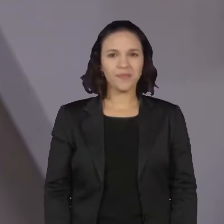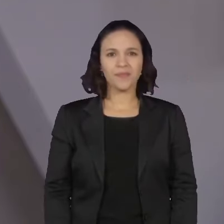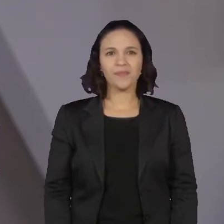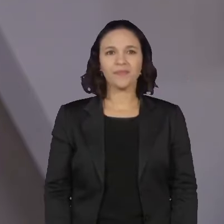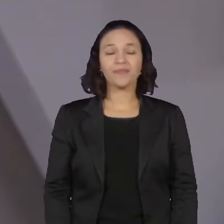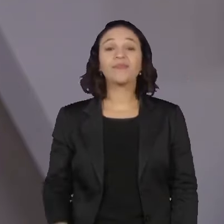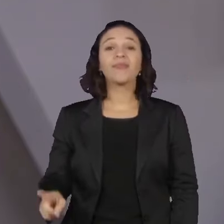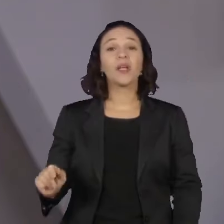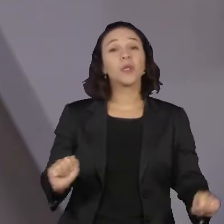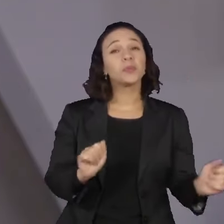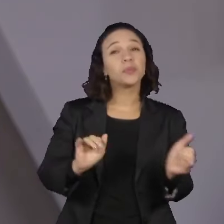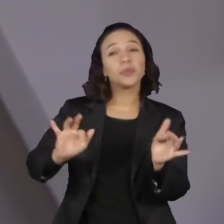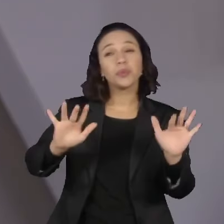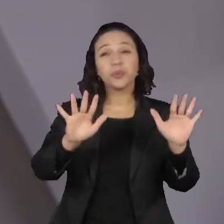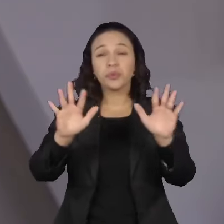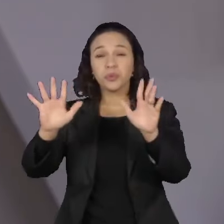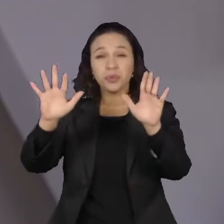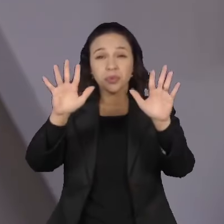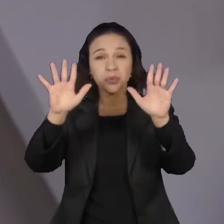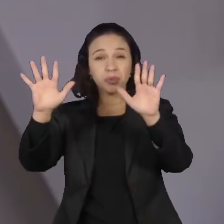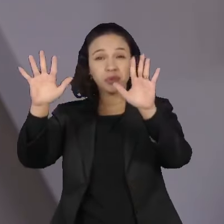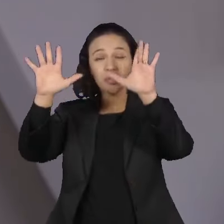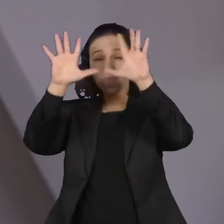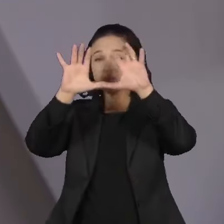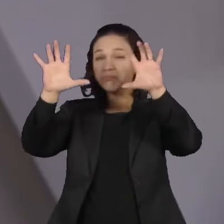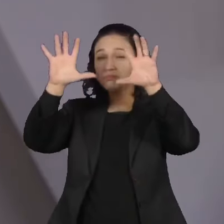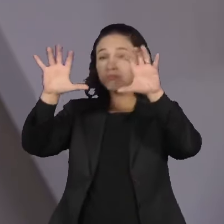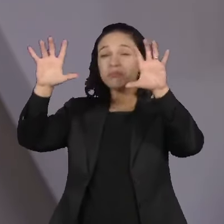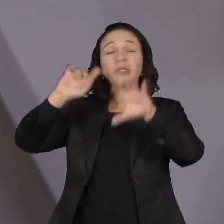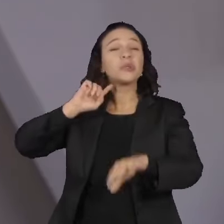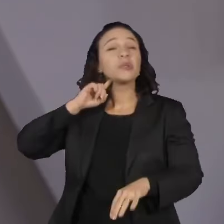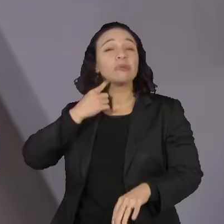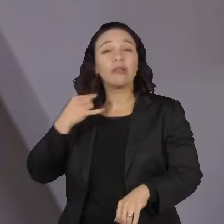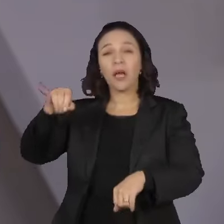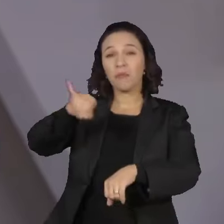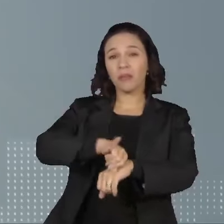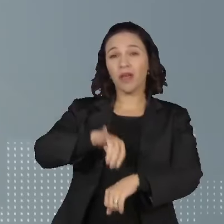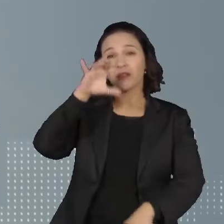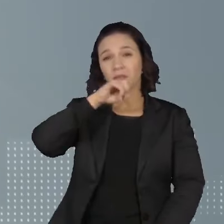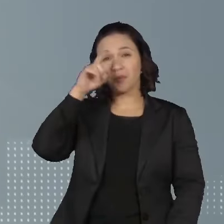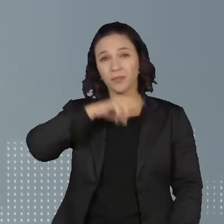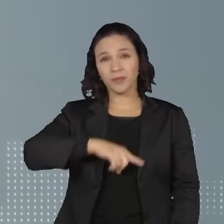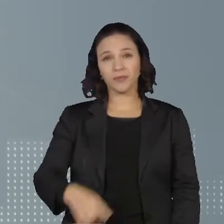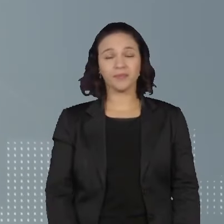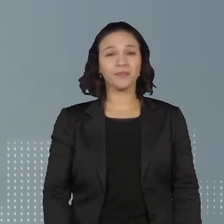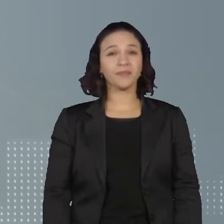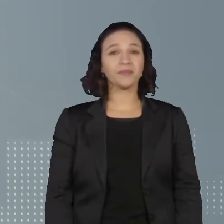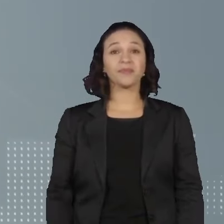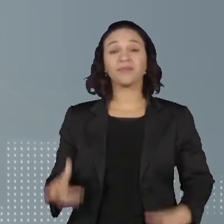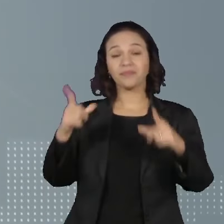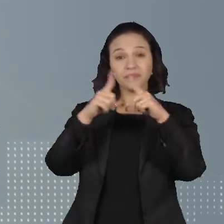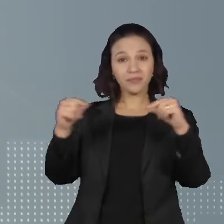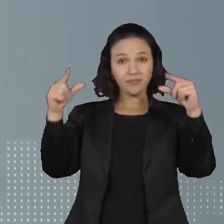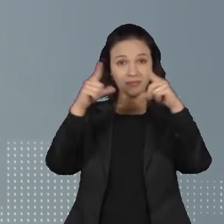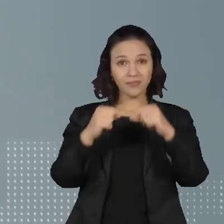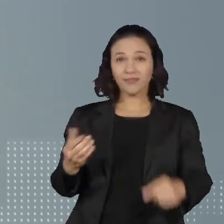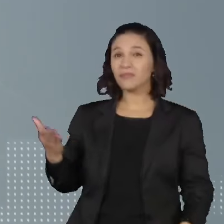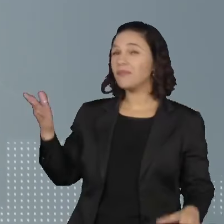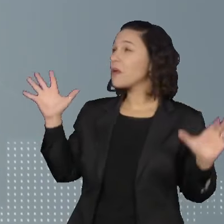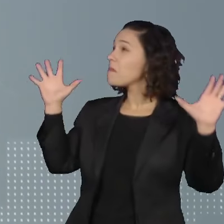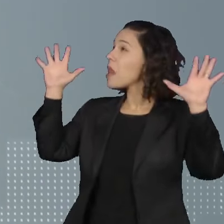a fumaça das queimadas sujou os céus de várias capitais neste final de semana em Brasília o céu foi